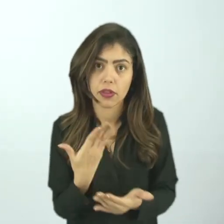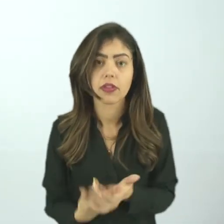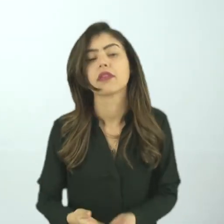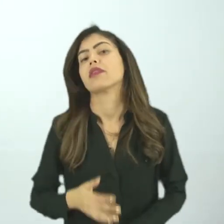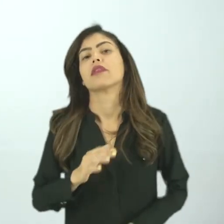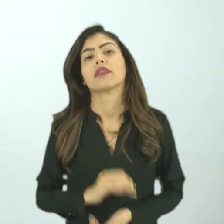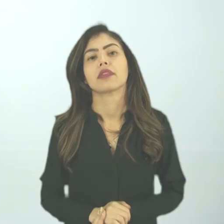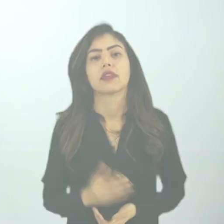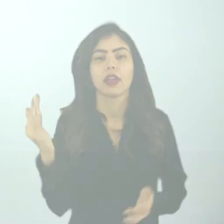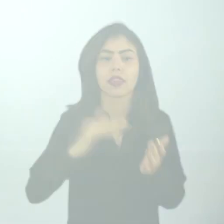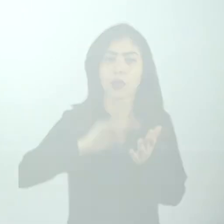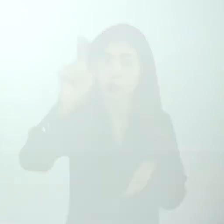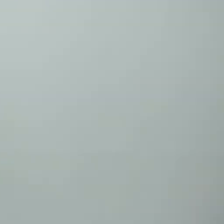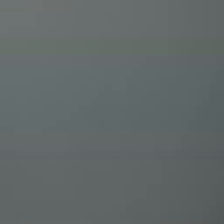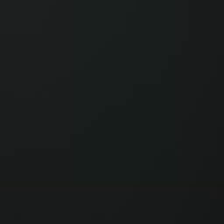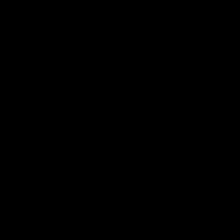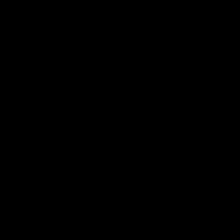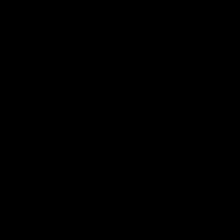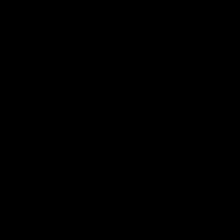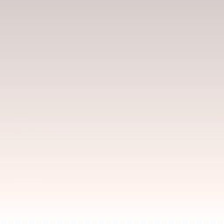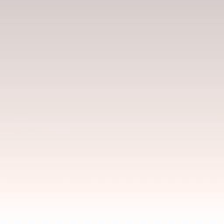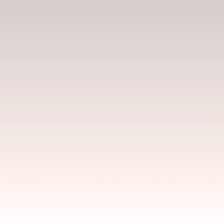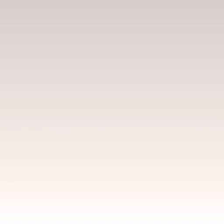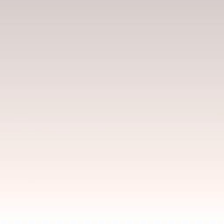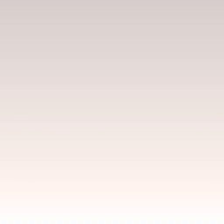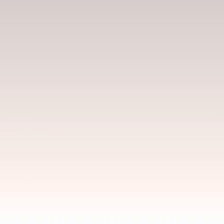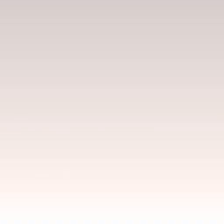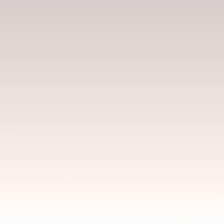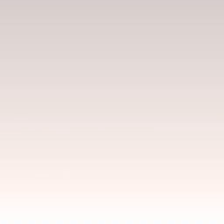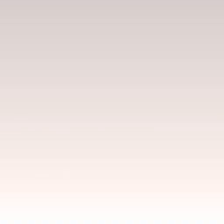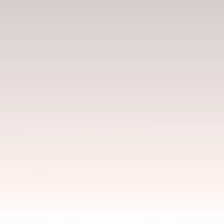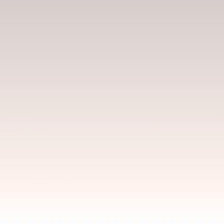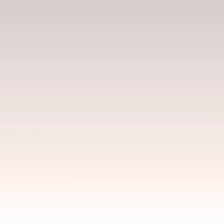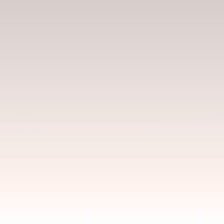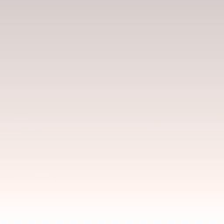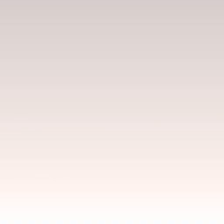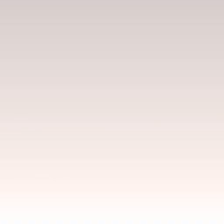estudos bons exercícios e até a próxima e